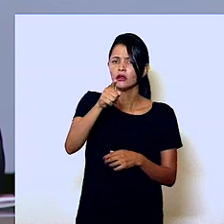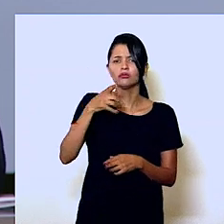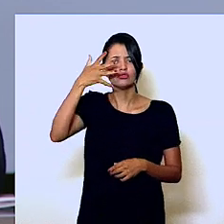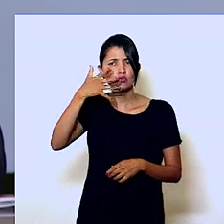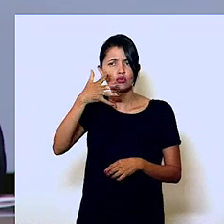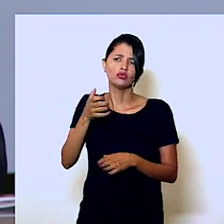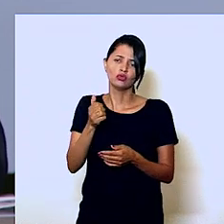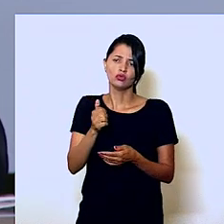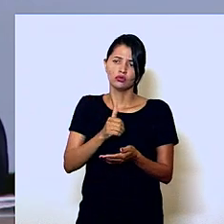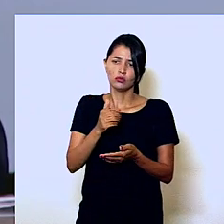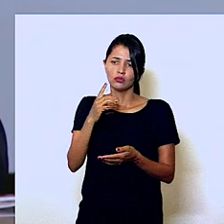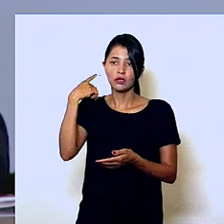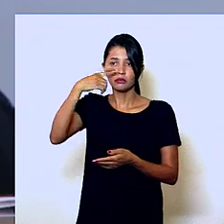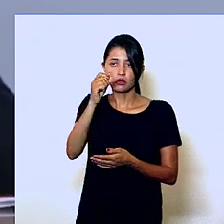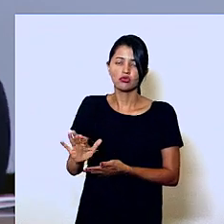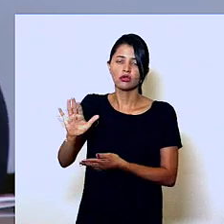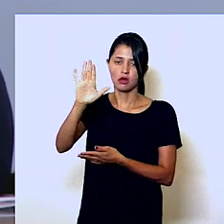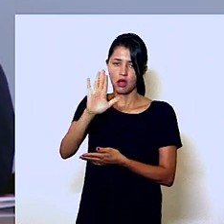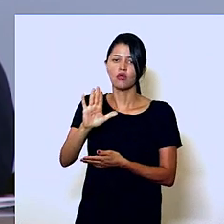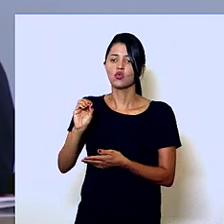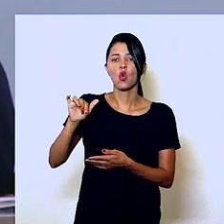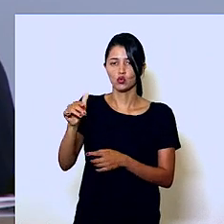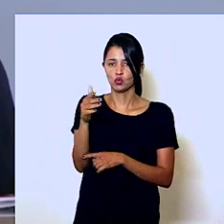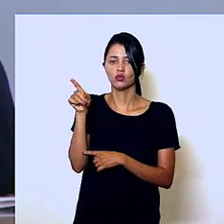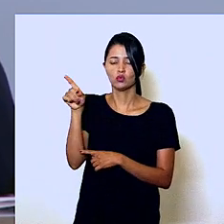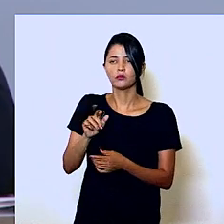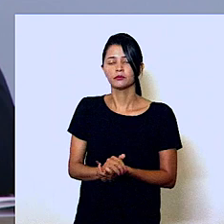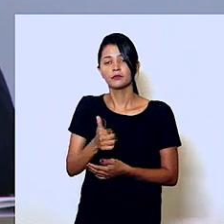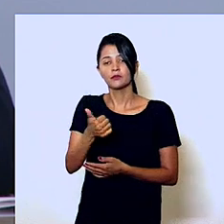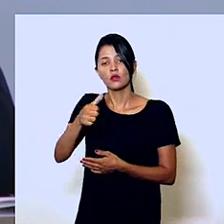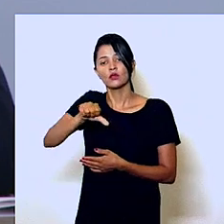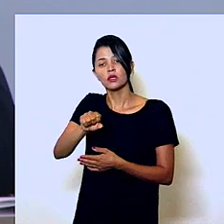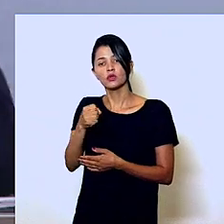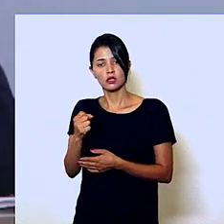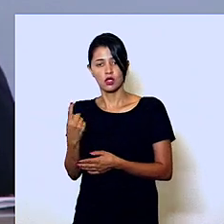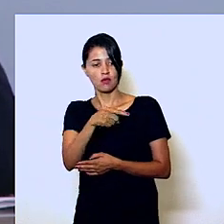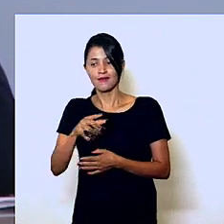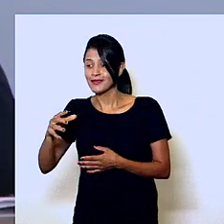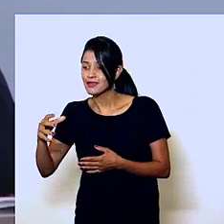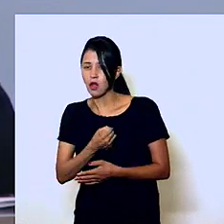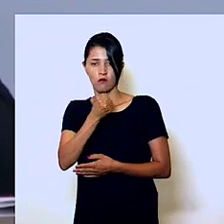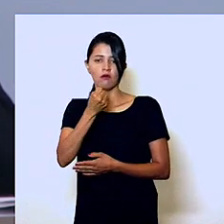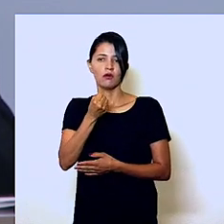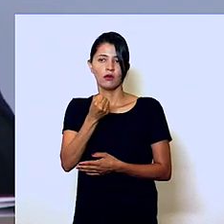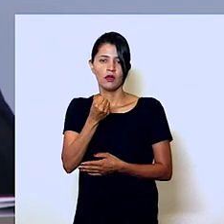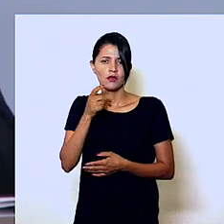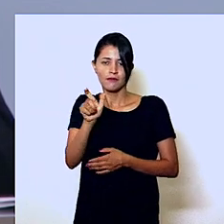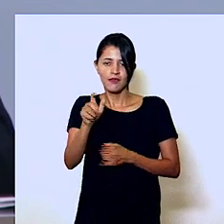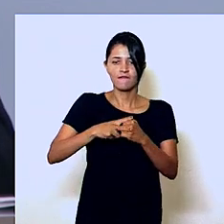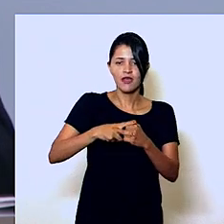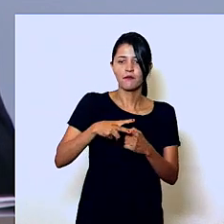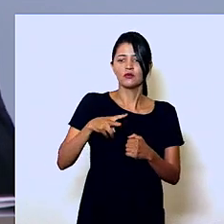área consular. Em 1991, ele salvou, eu queria ressaltar esse verbo aqui, ele salvou brasileiros